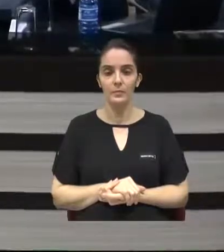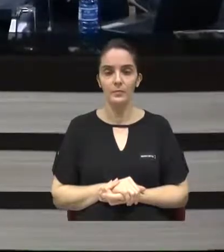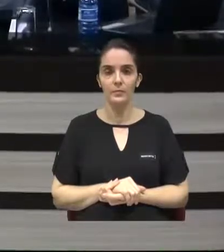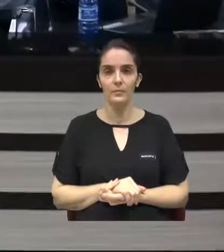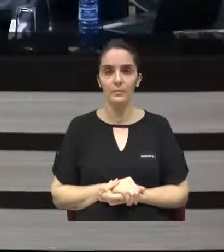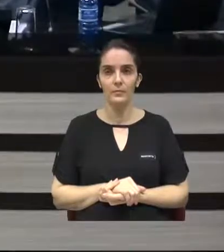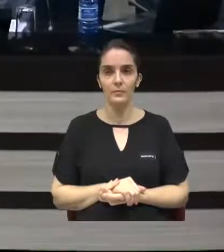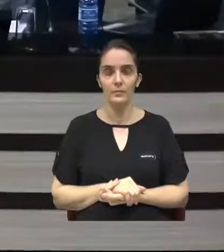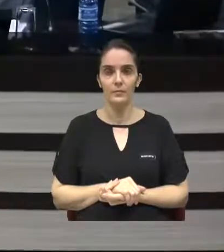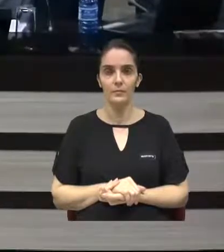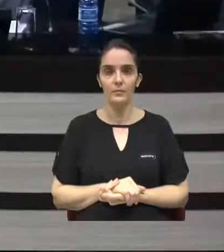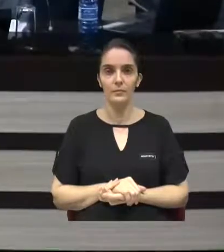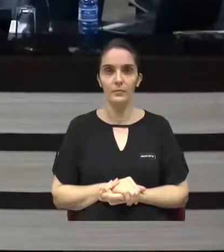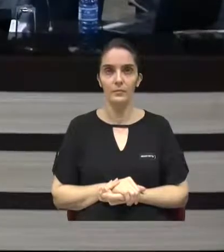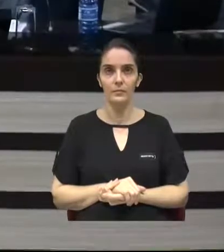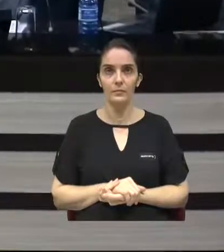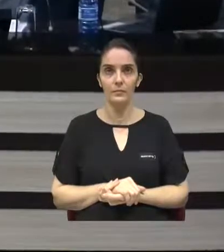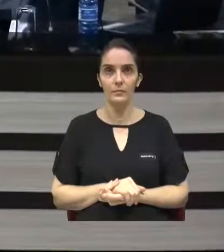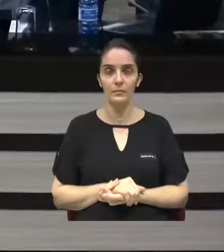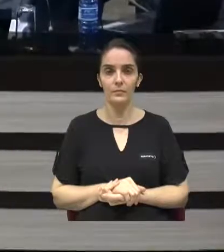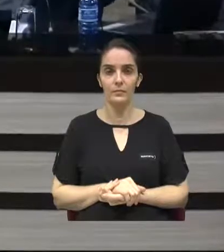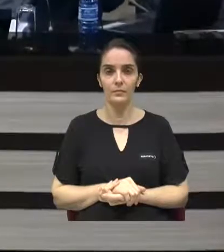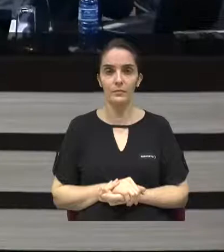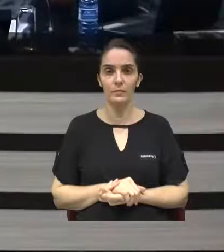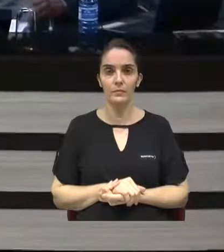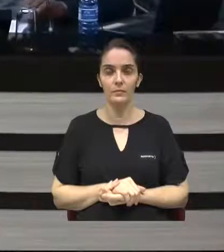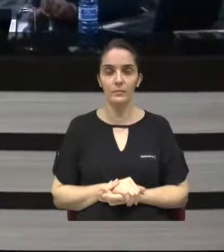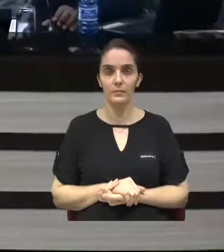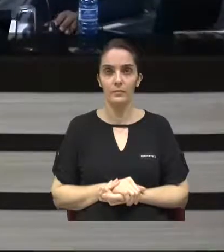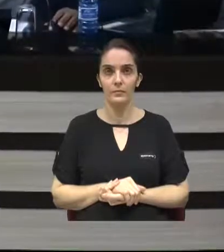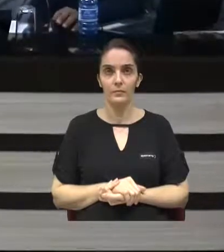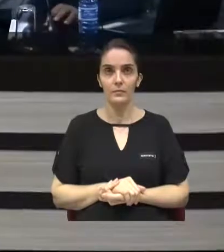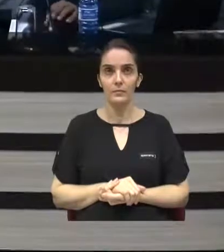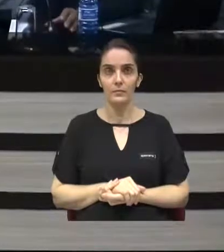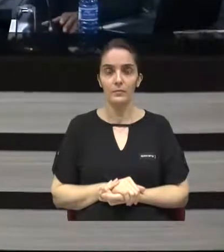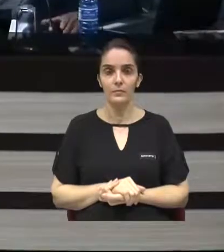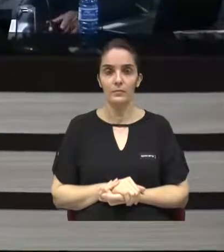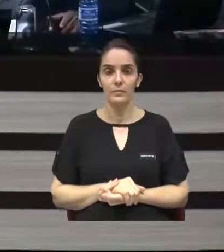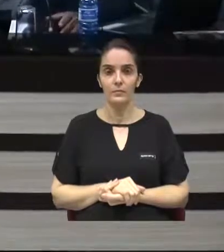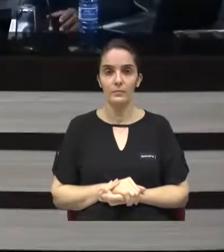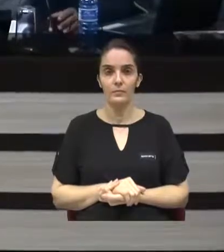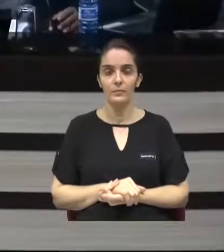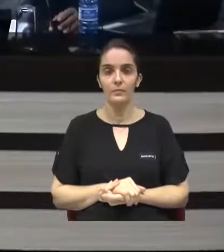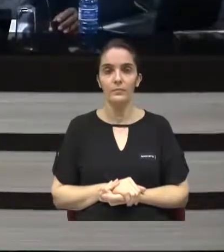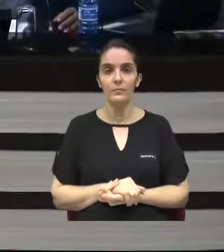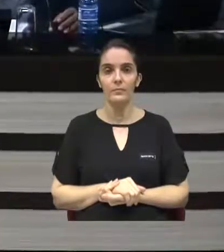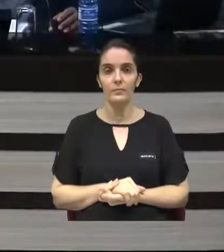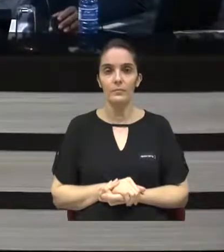Questão de ordem, senhor presidente.